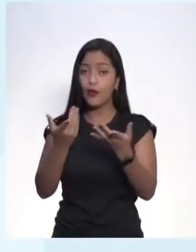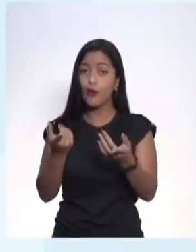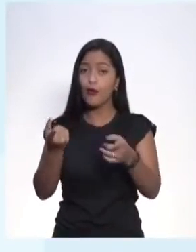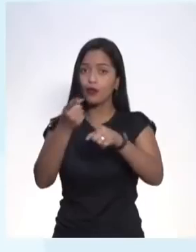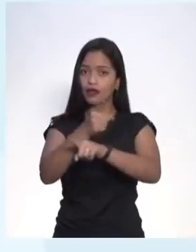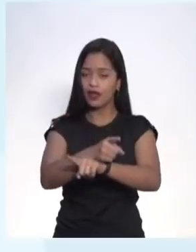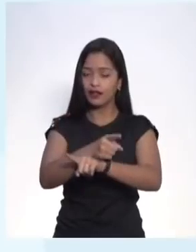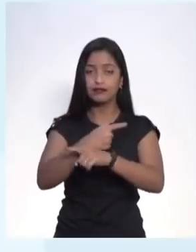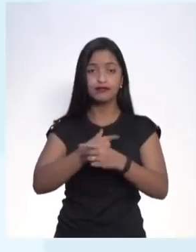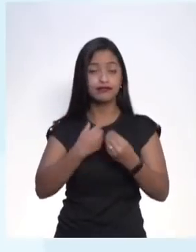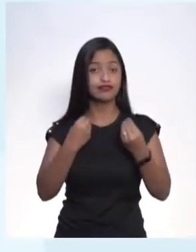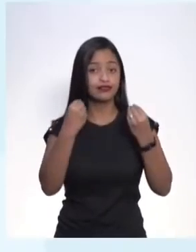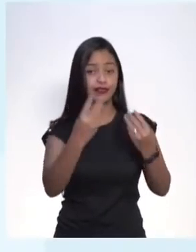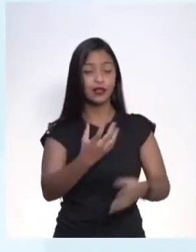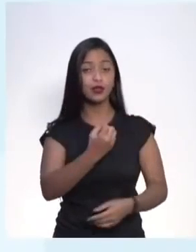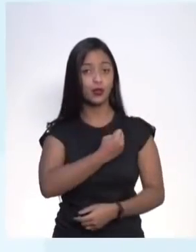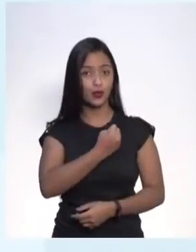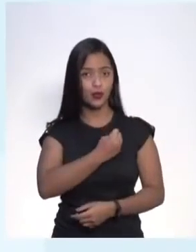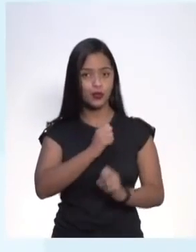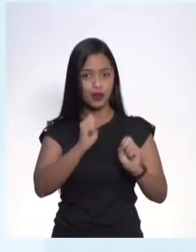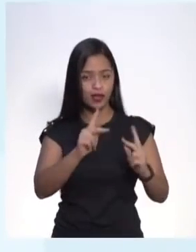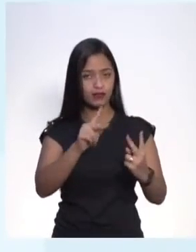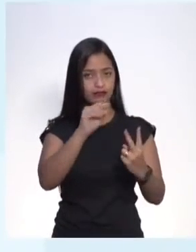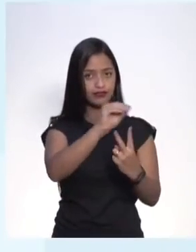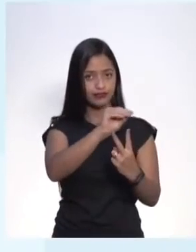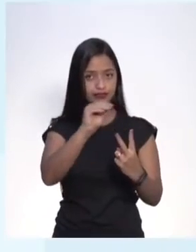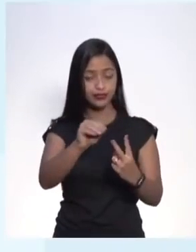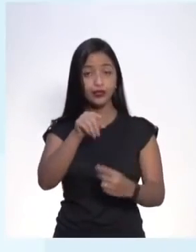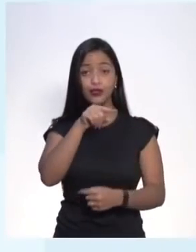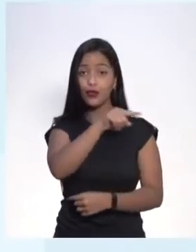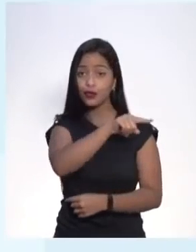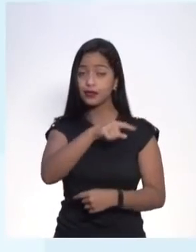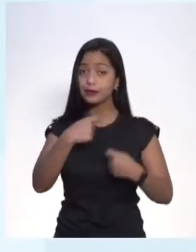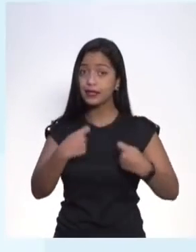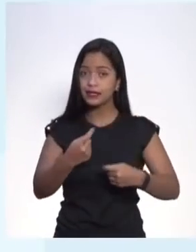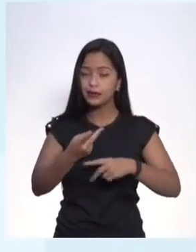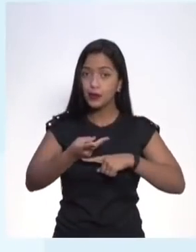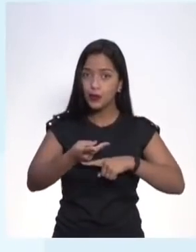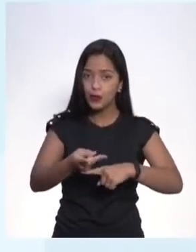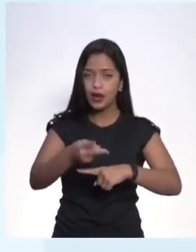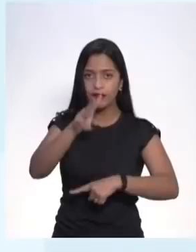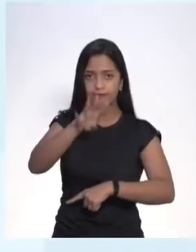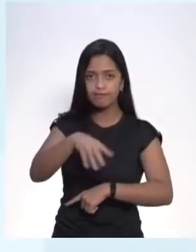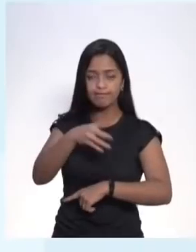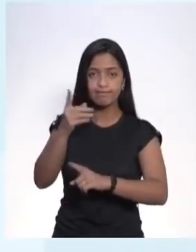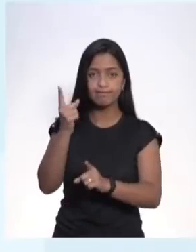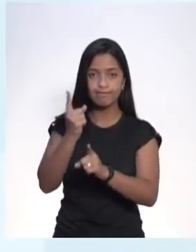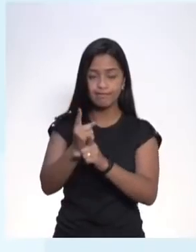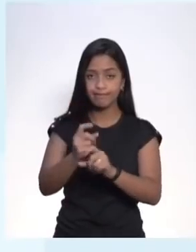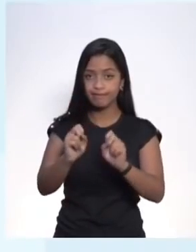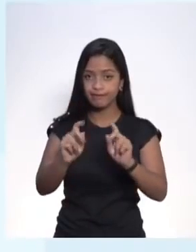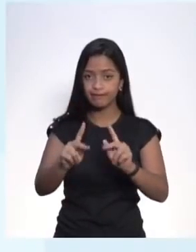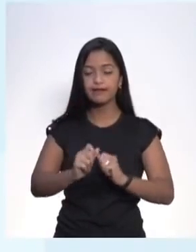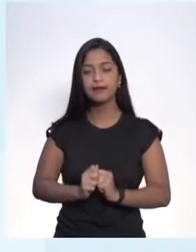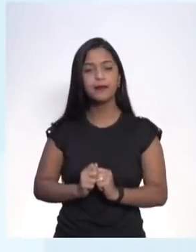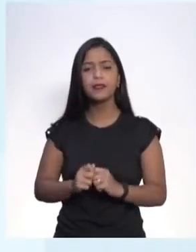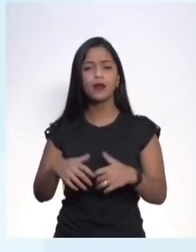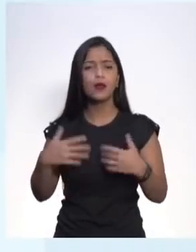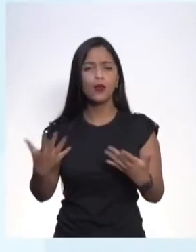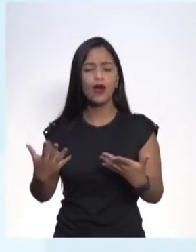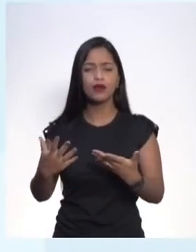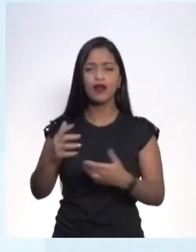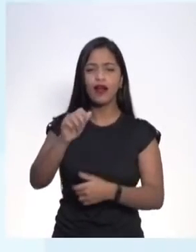os pares ordenados e aí eu quero que você localize, né? Qual desses aí, A, B ou C, né? Qual desses